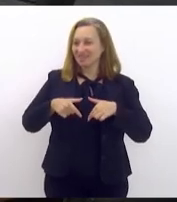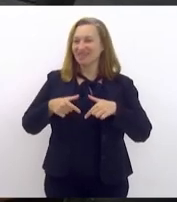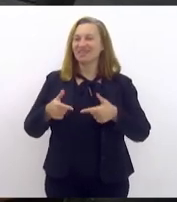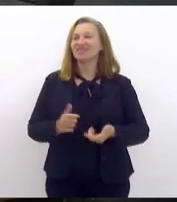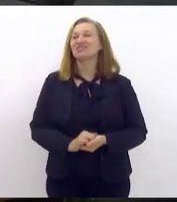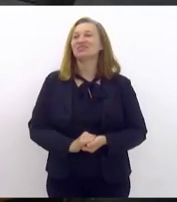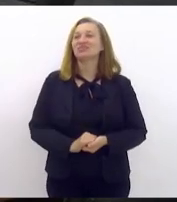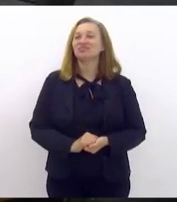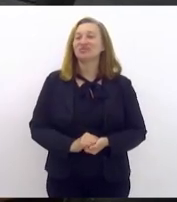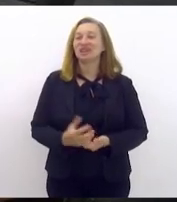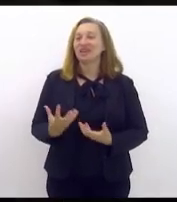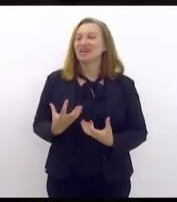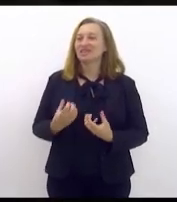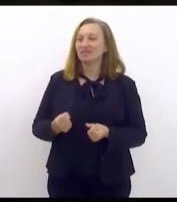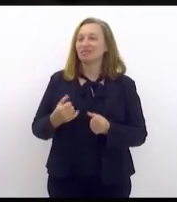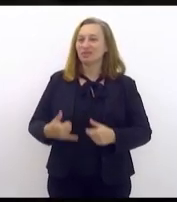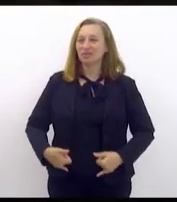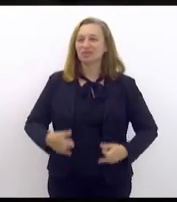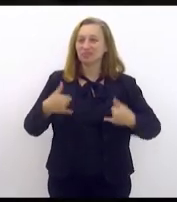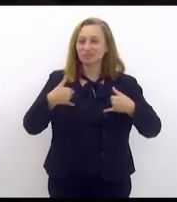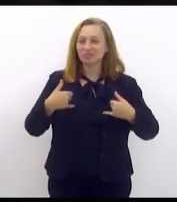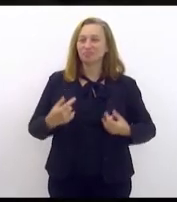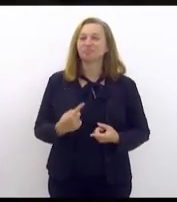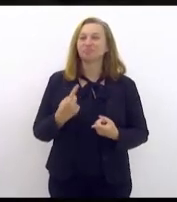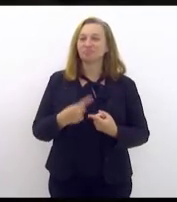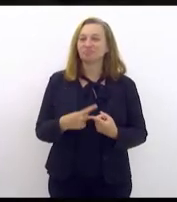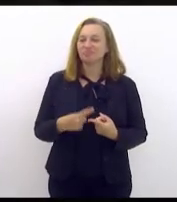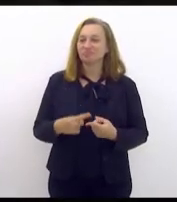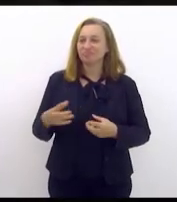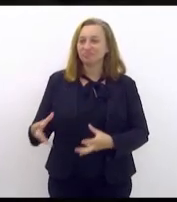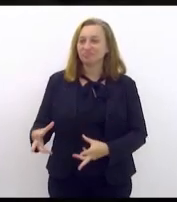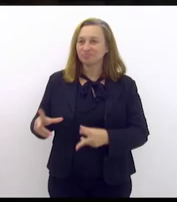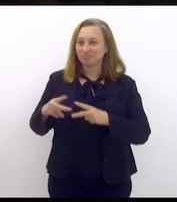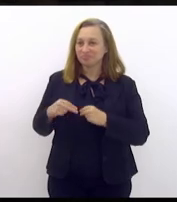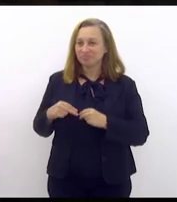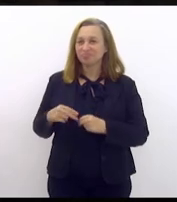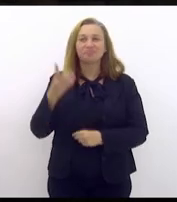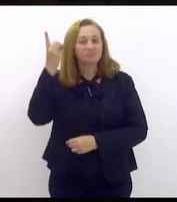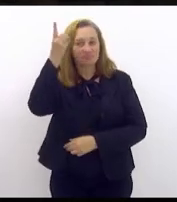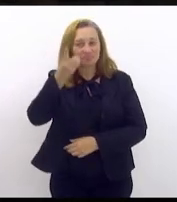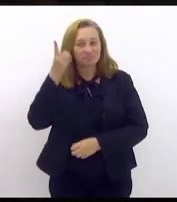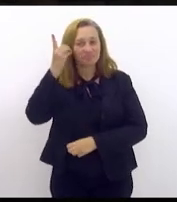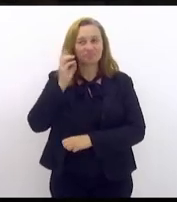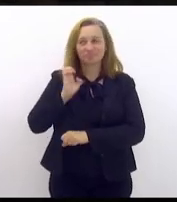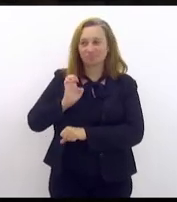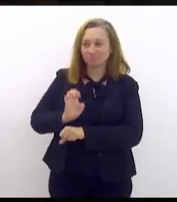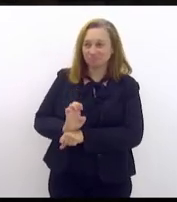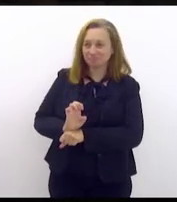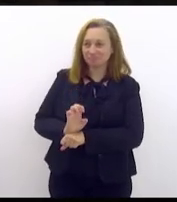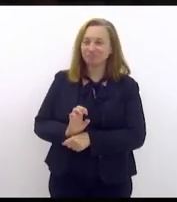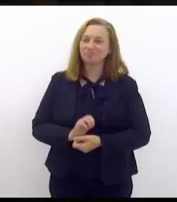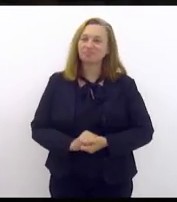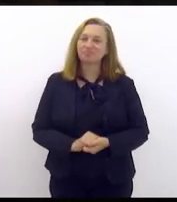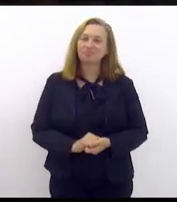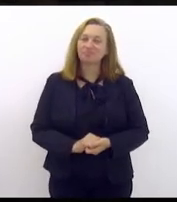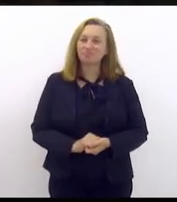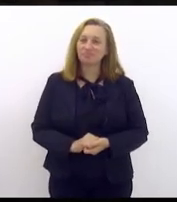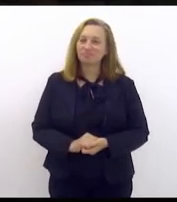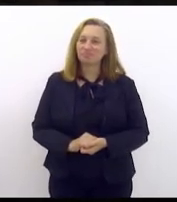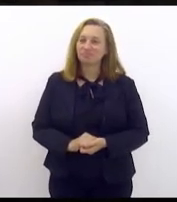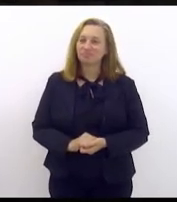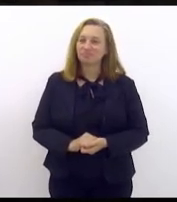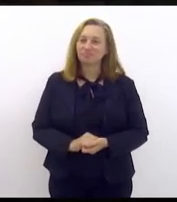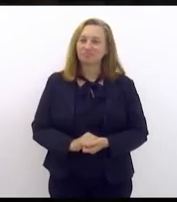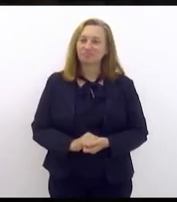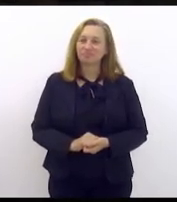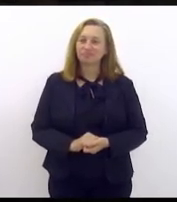de recebê-la, porque a recebi como deputado estadual, é a maior condecoração